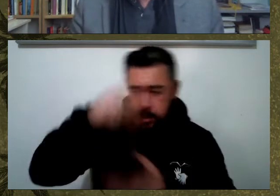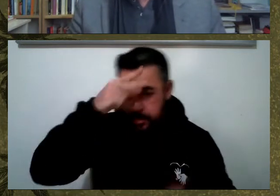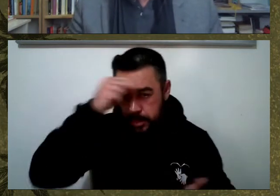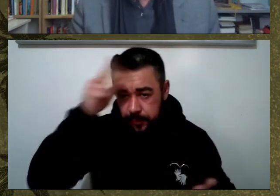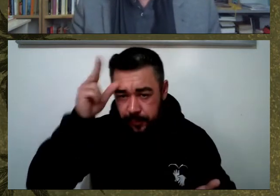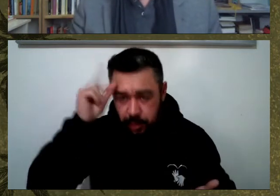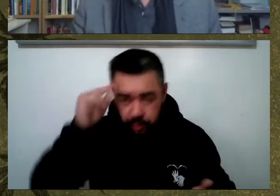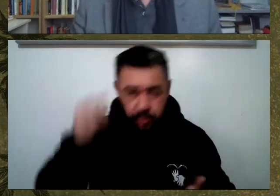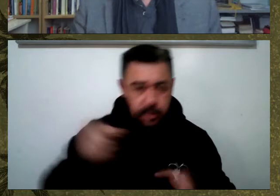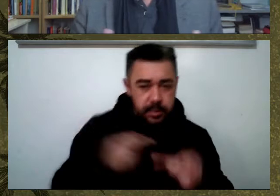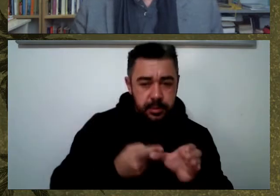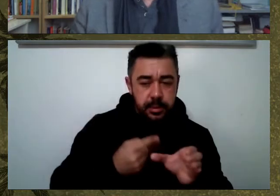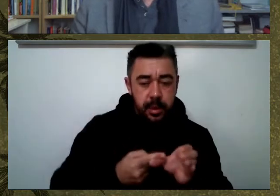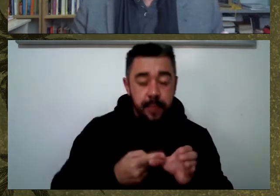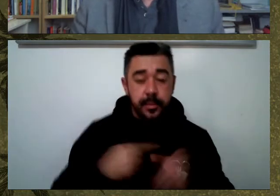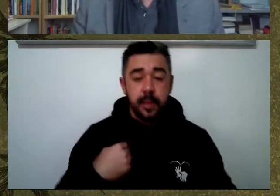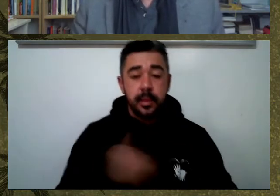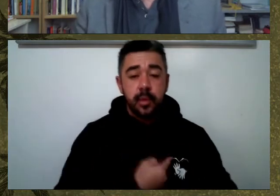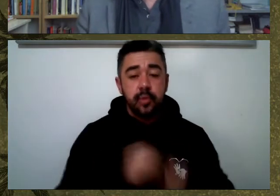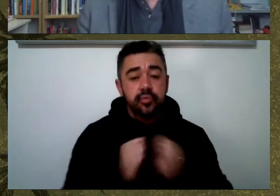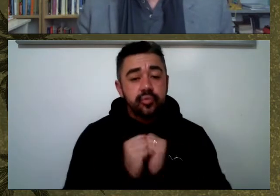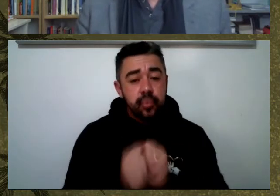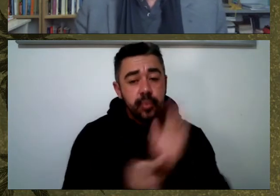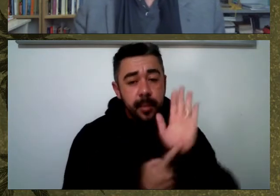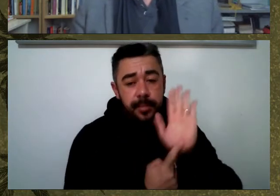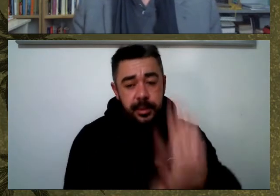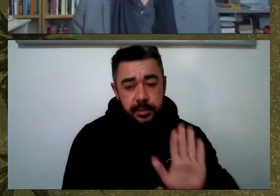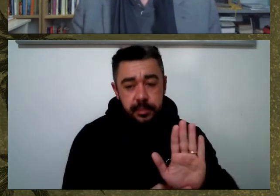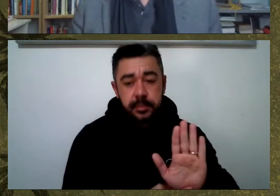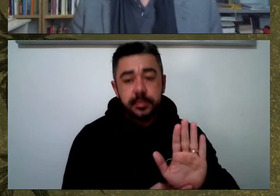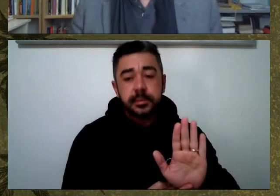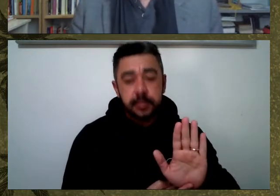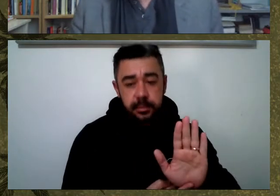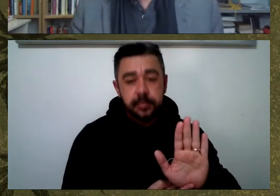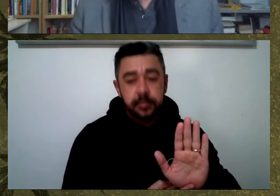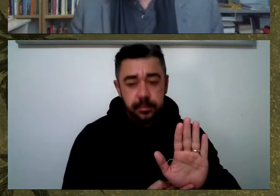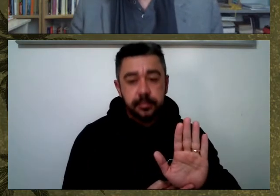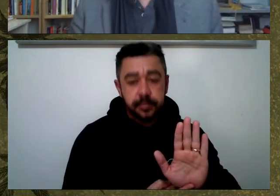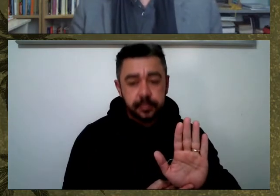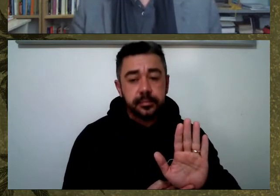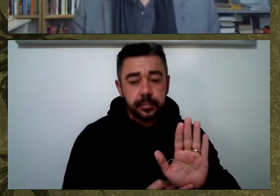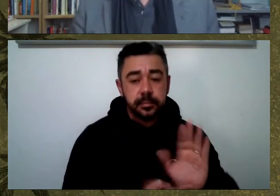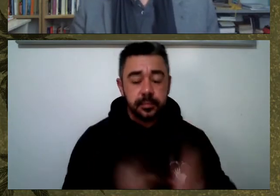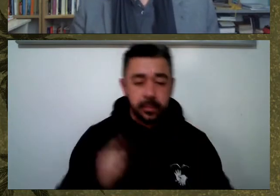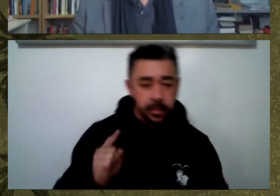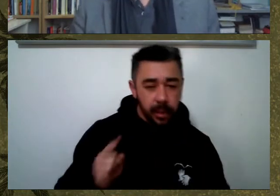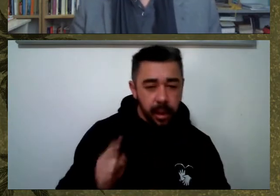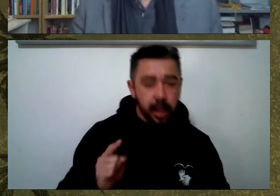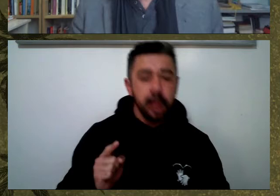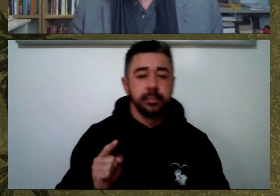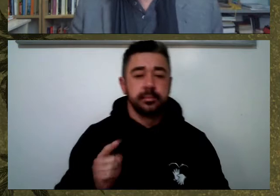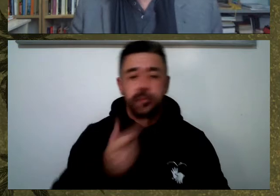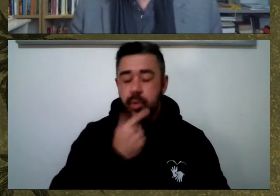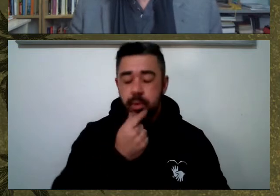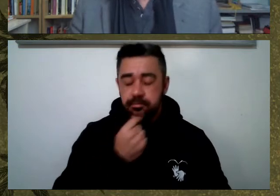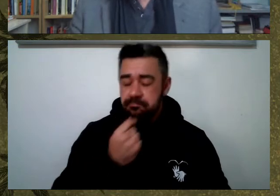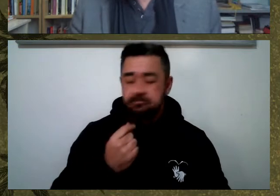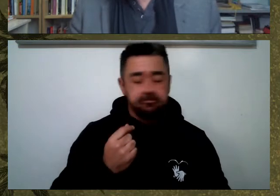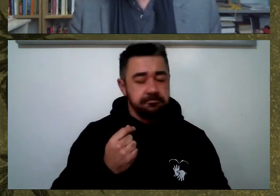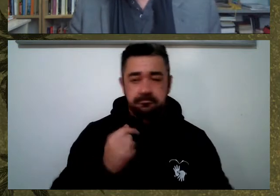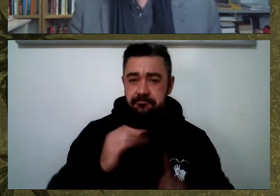nós juntos apresentarmos e chamarmos aqui essa figura extraordinária, que é uma